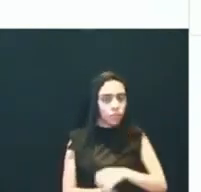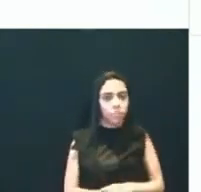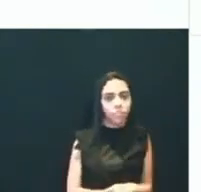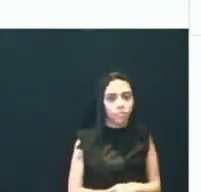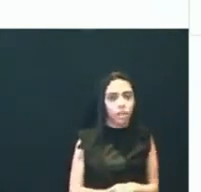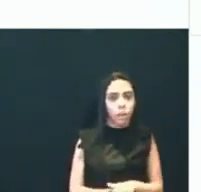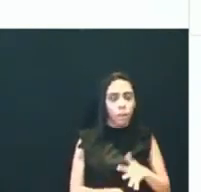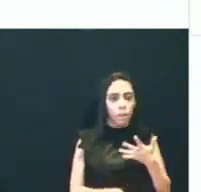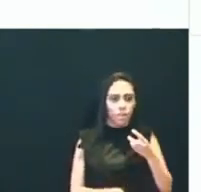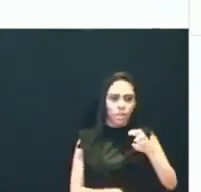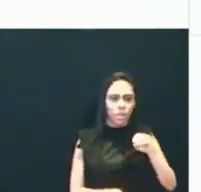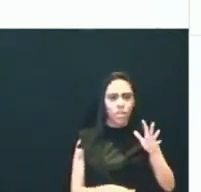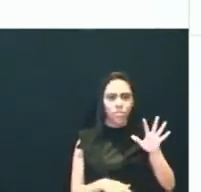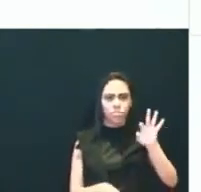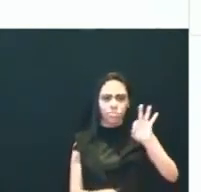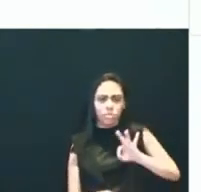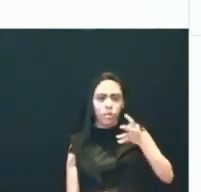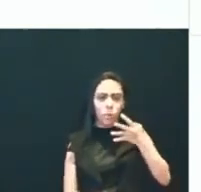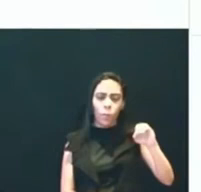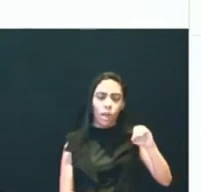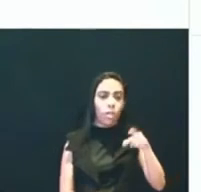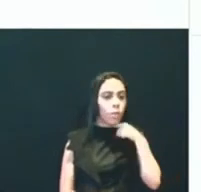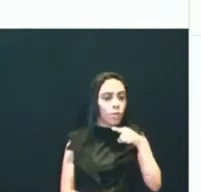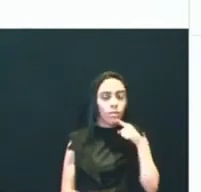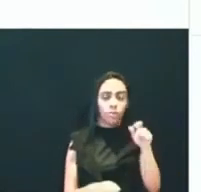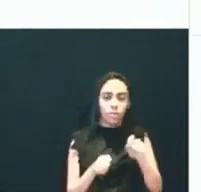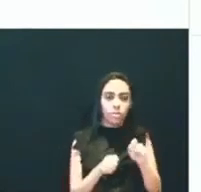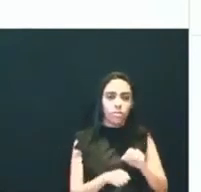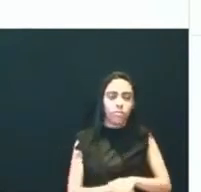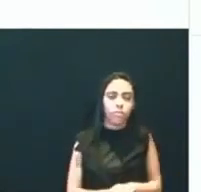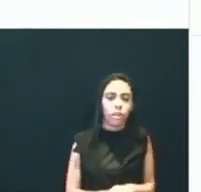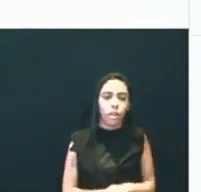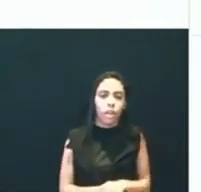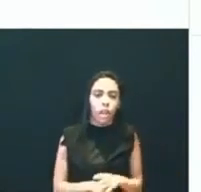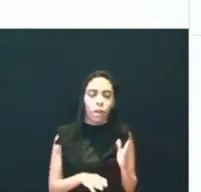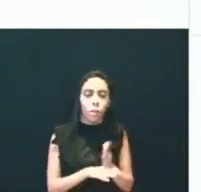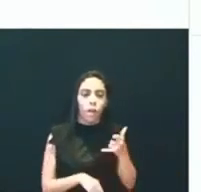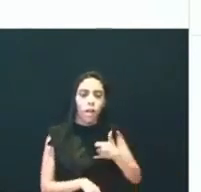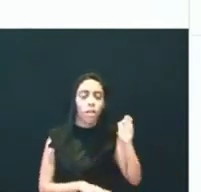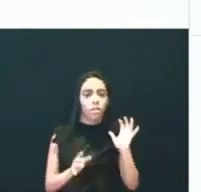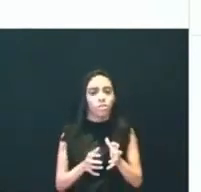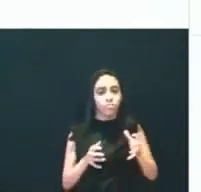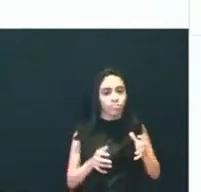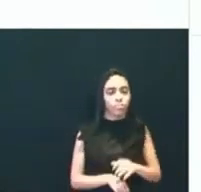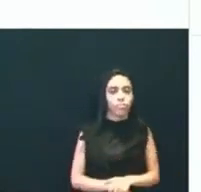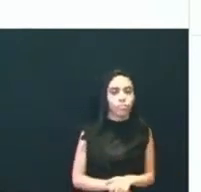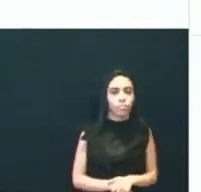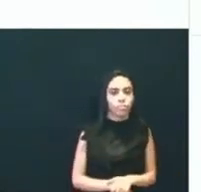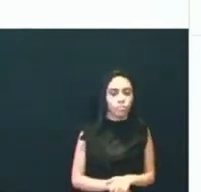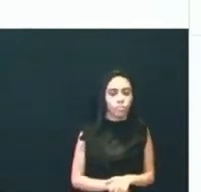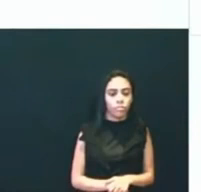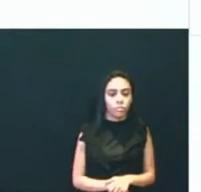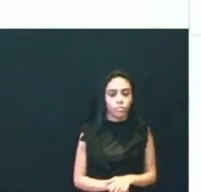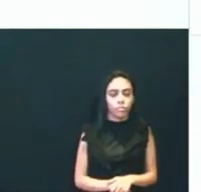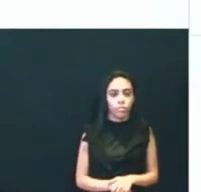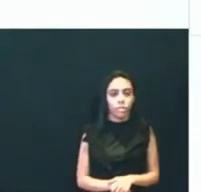30% a 40% dos pacientes não vão conseguir fazer o transplante por causa da idade. Não é nem que eu não queira, não é nem que o